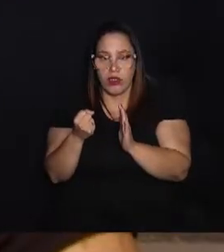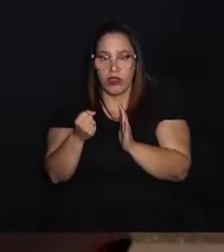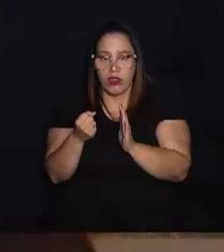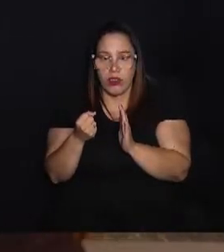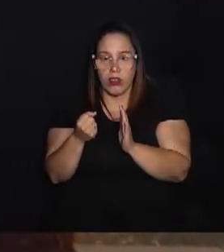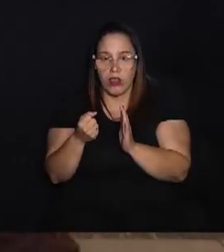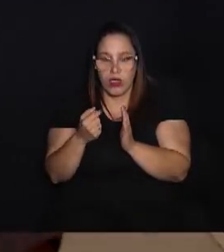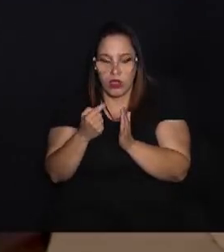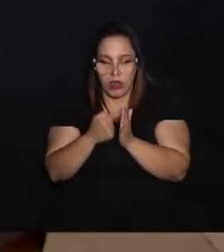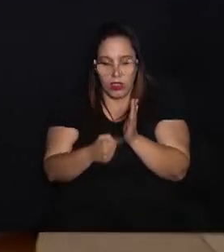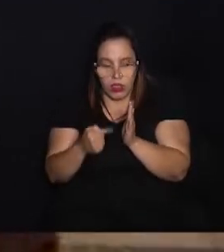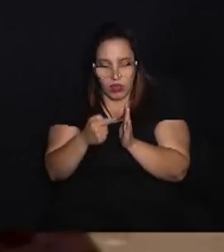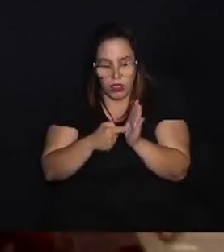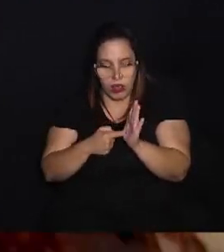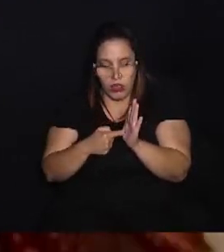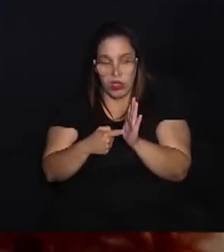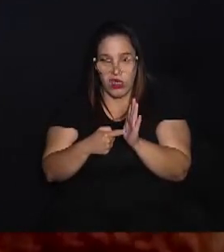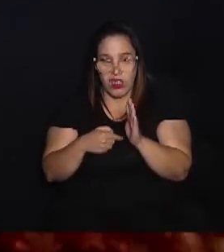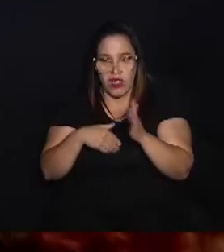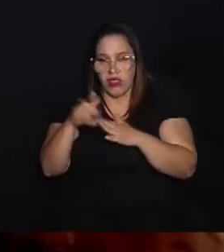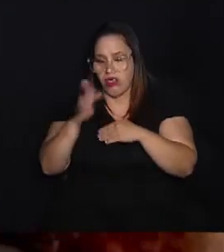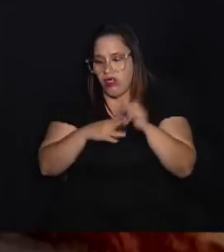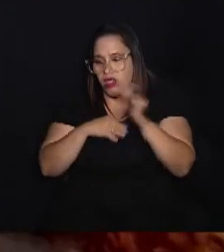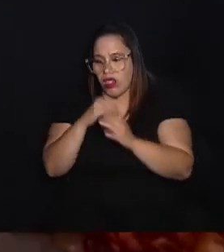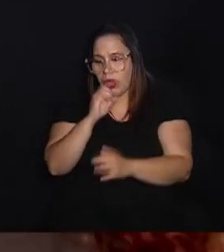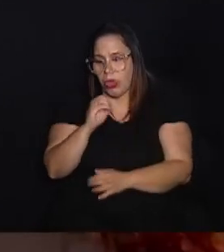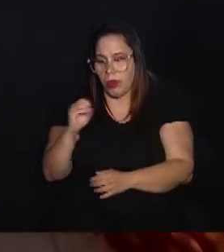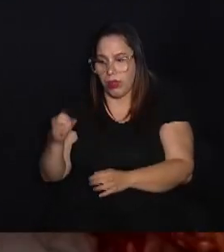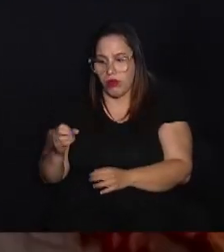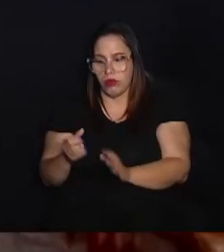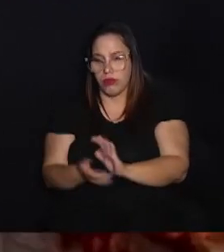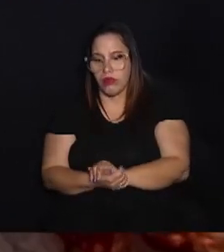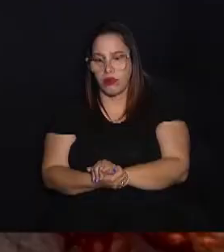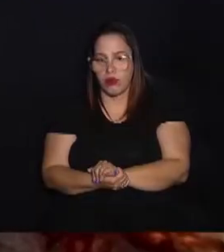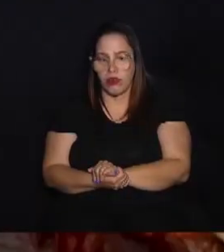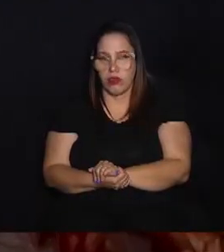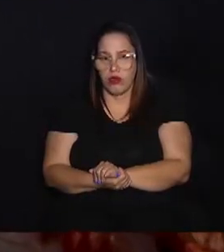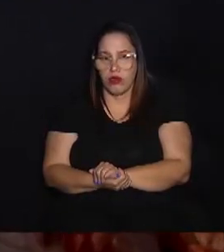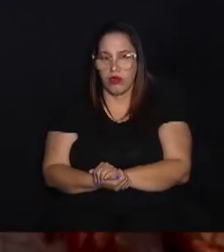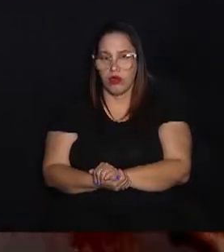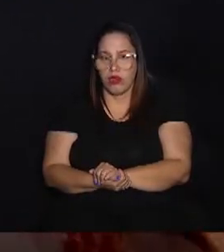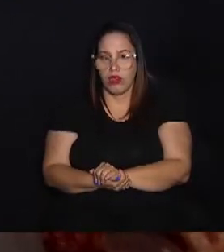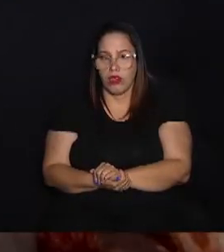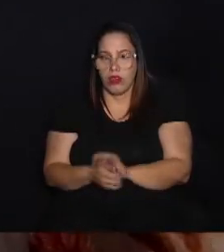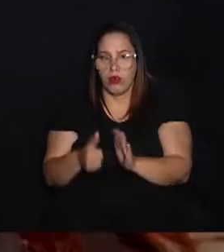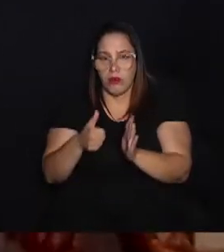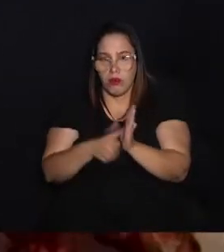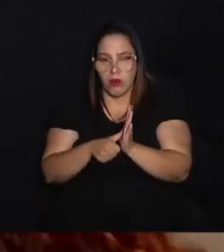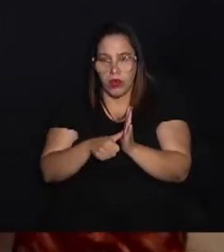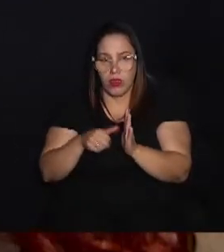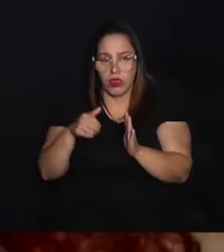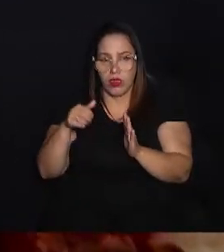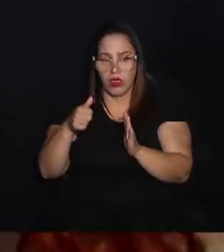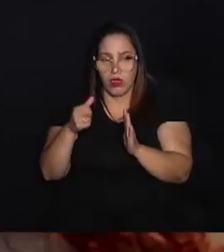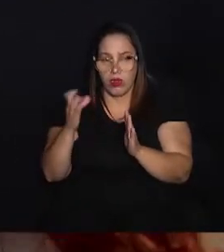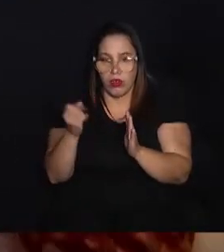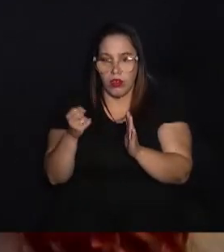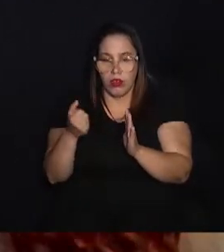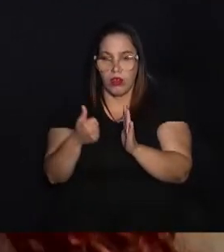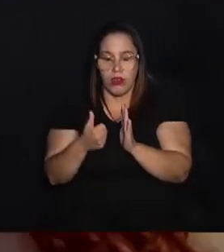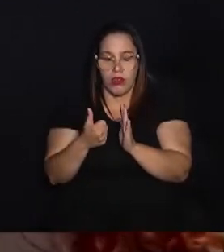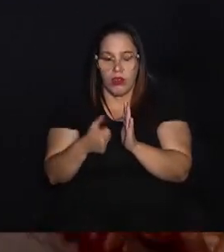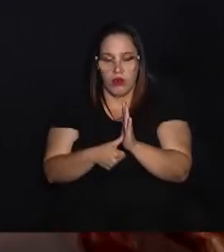quando você caneta lá e coloca qualquer número lá e anula seu voto. Você chegou alguma vez a votar branco ou votar nulo, por exemplo?